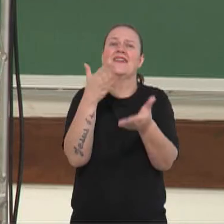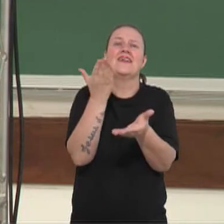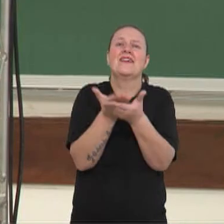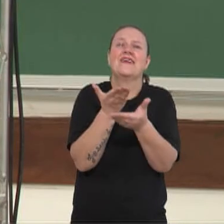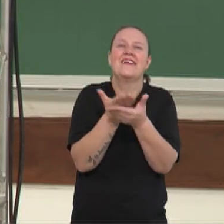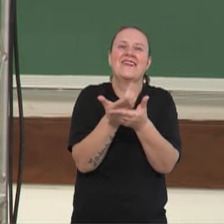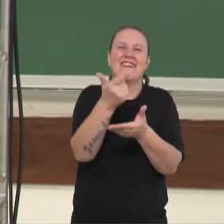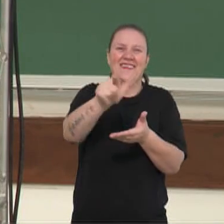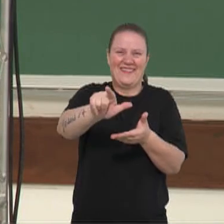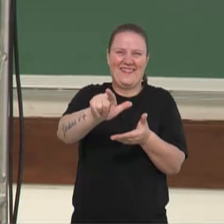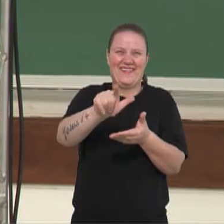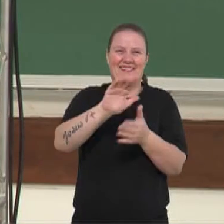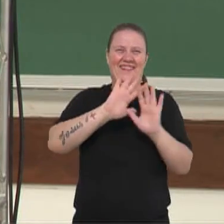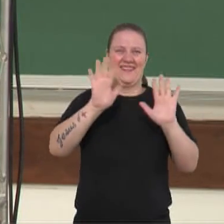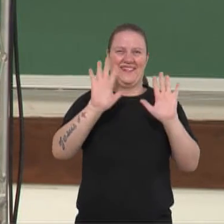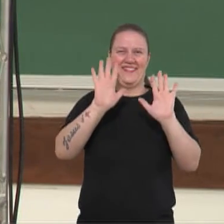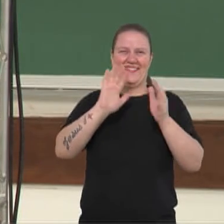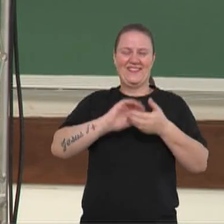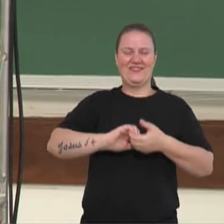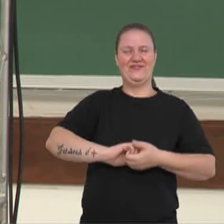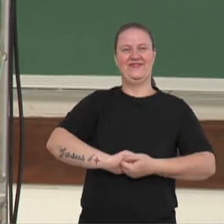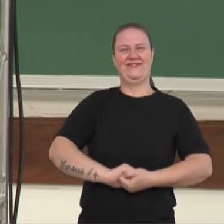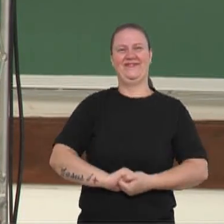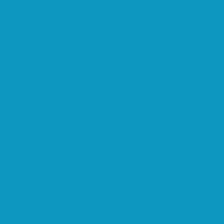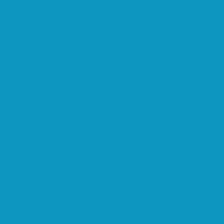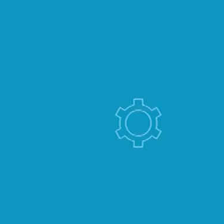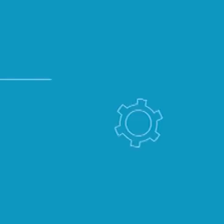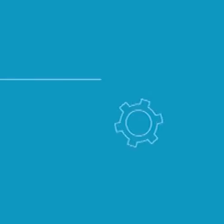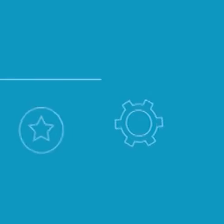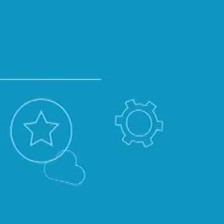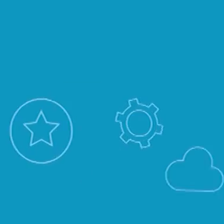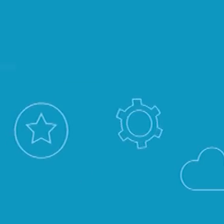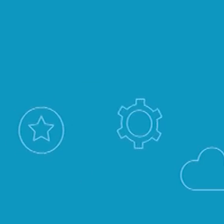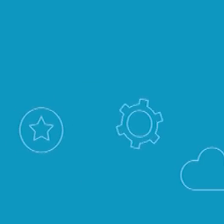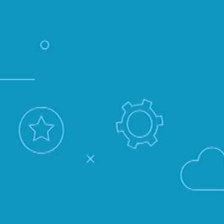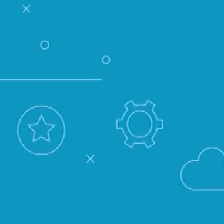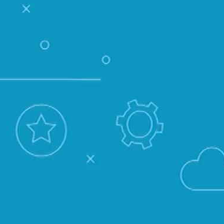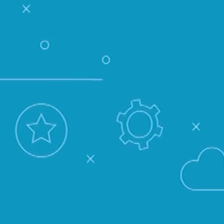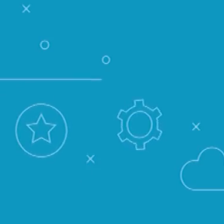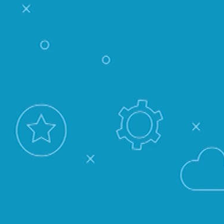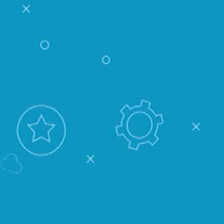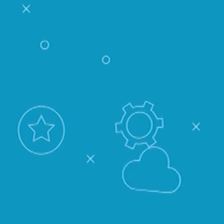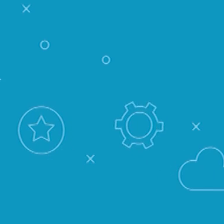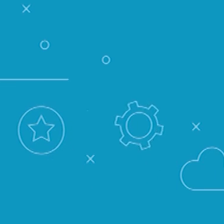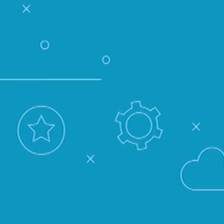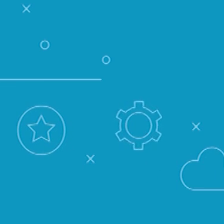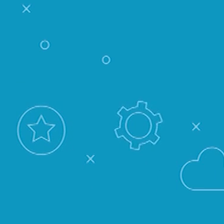Yeah.